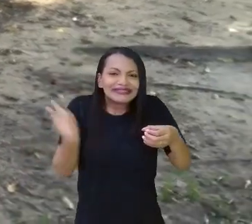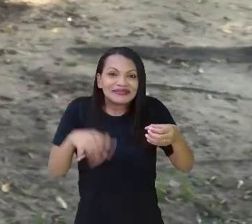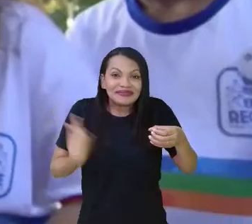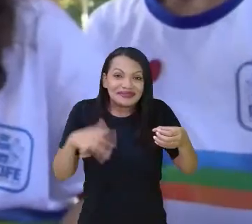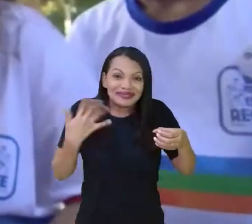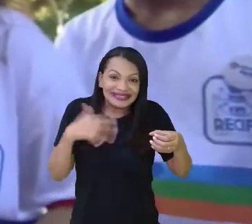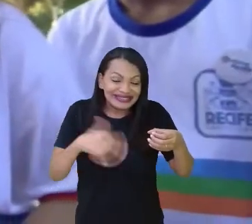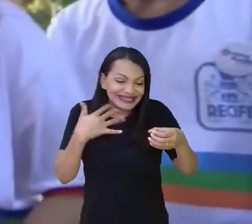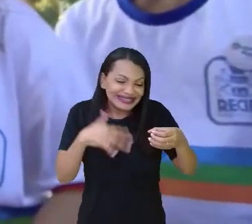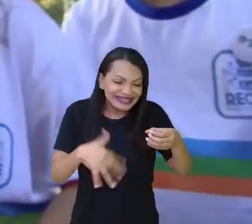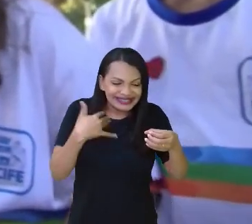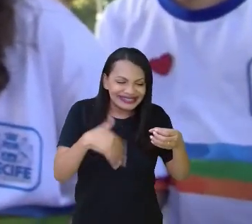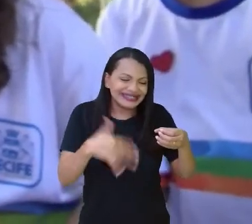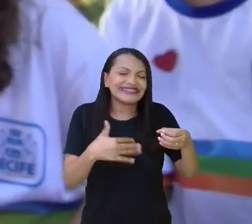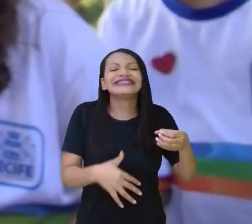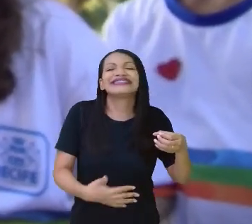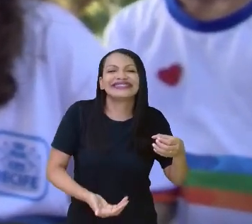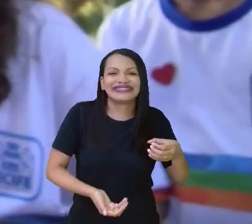delícia!